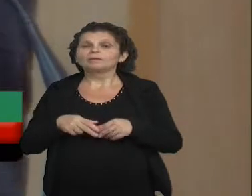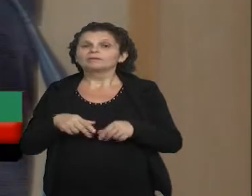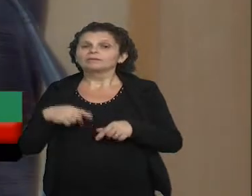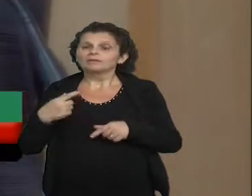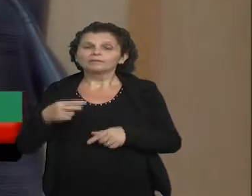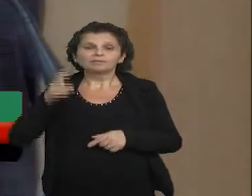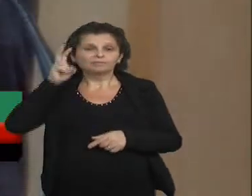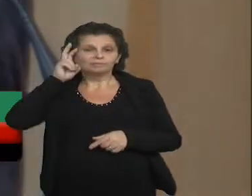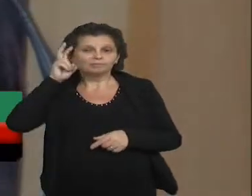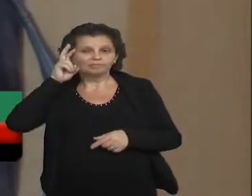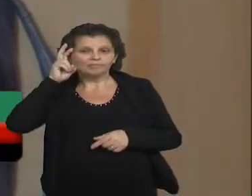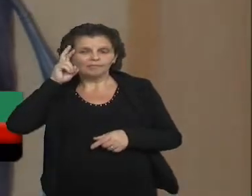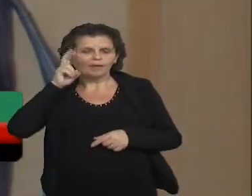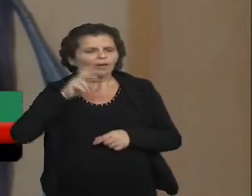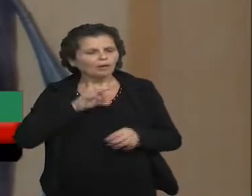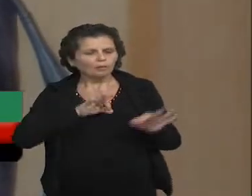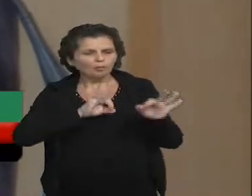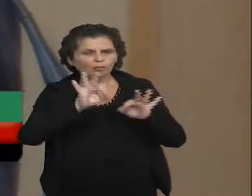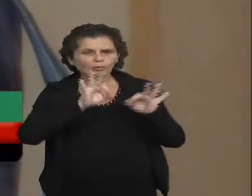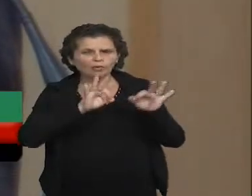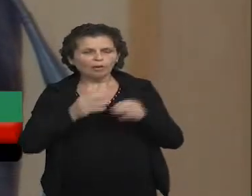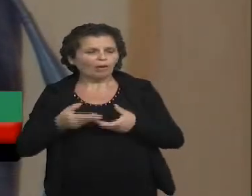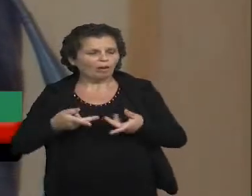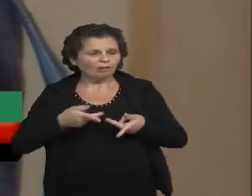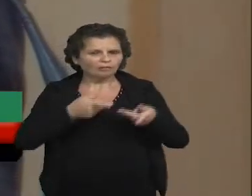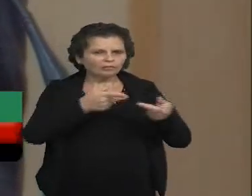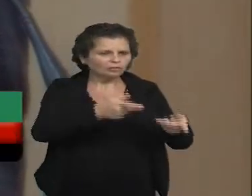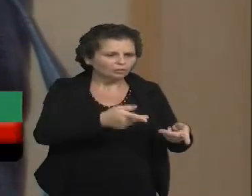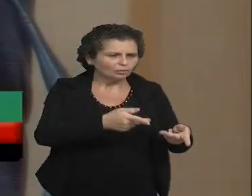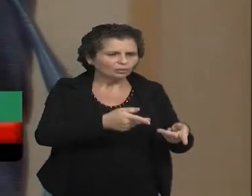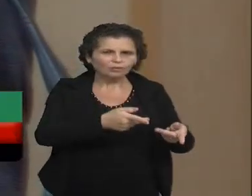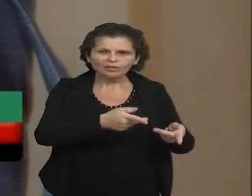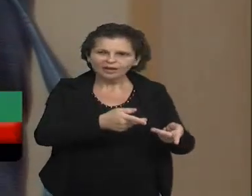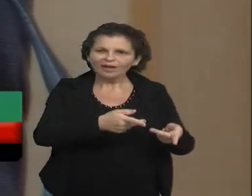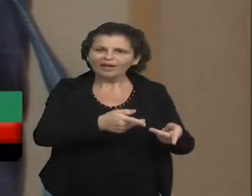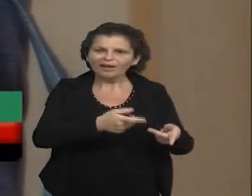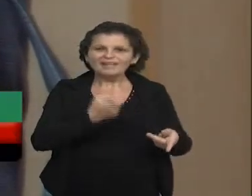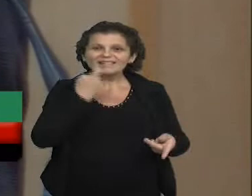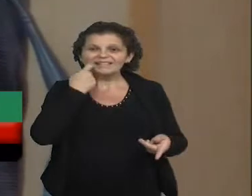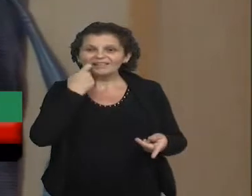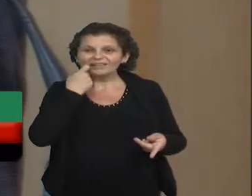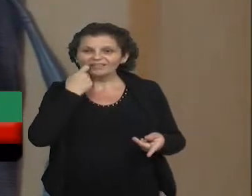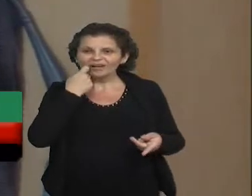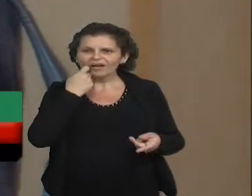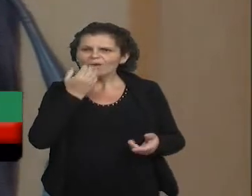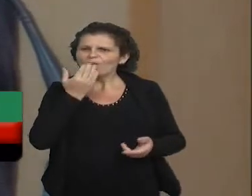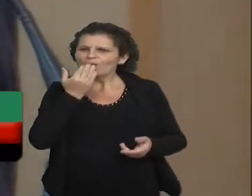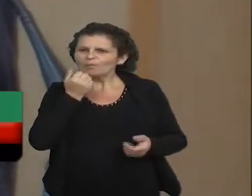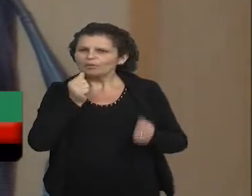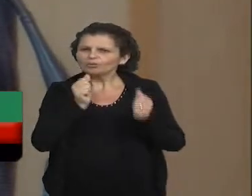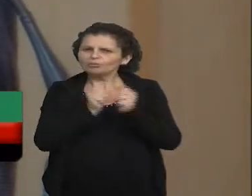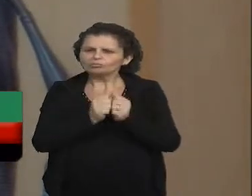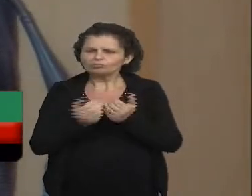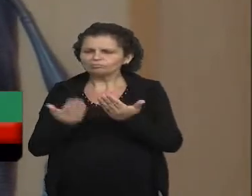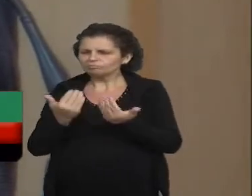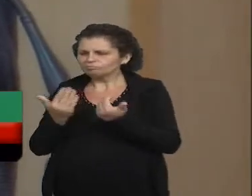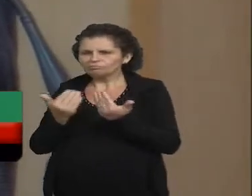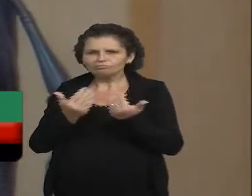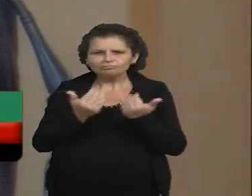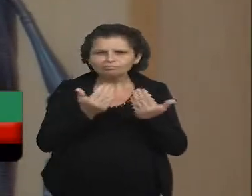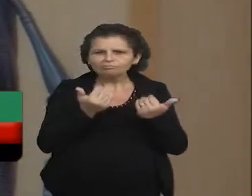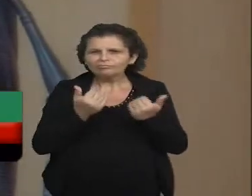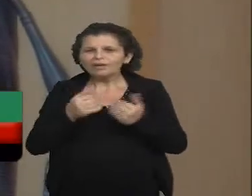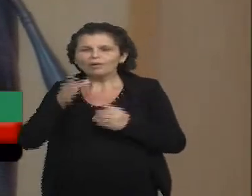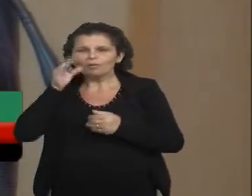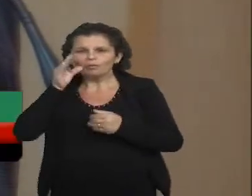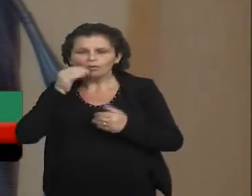na quinta-feira, o senhor Sérgio Diniz foi visitar a obra. E na sexta-feira nós fomos almoçar, eu e Sérgio Diniz, com todos os funcionários que